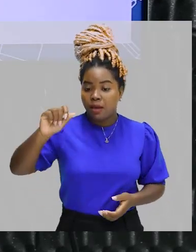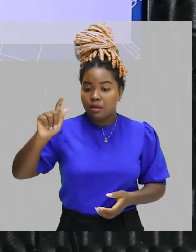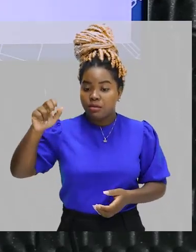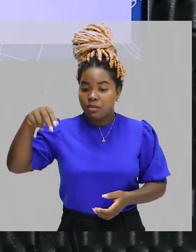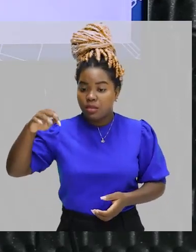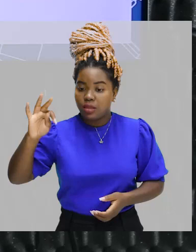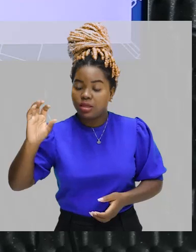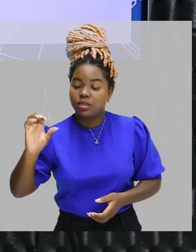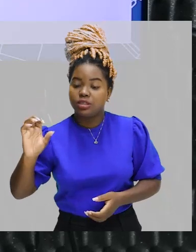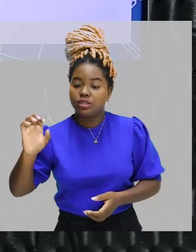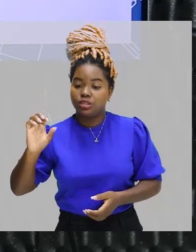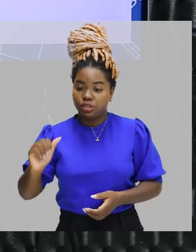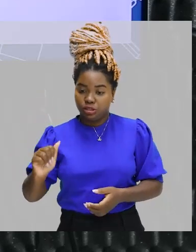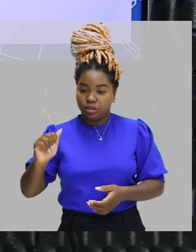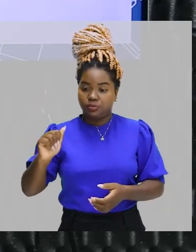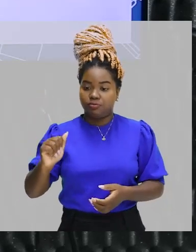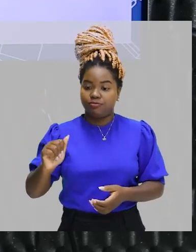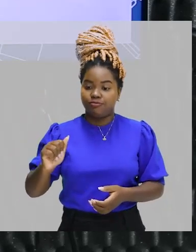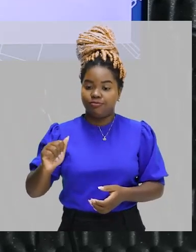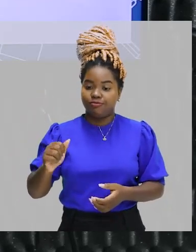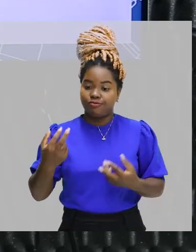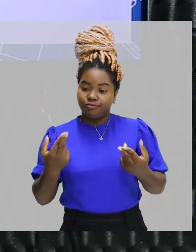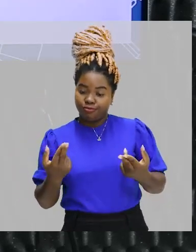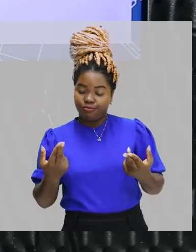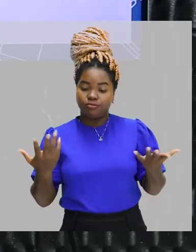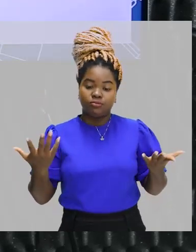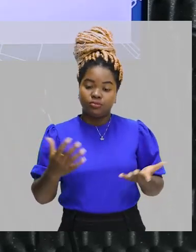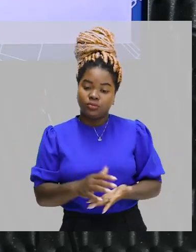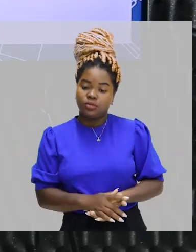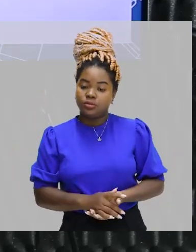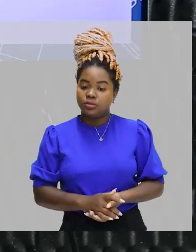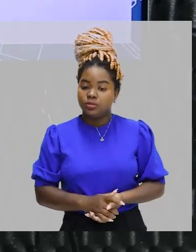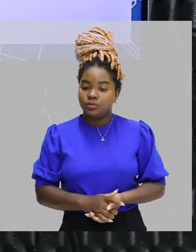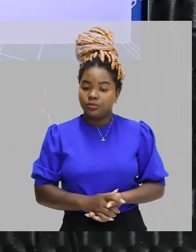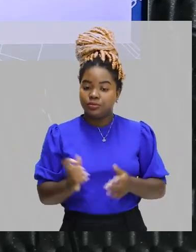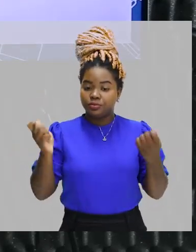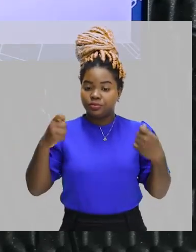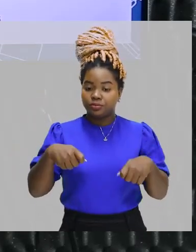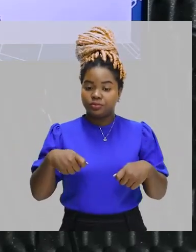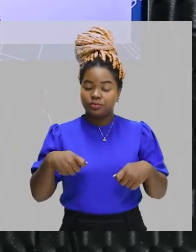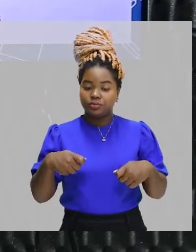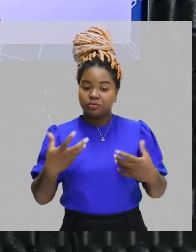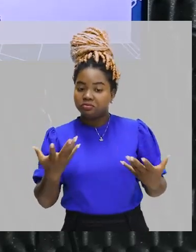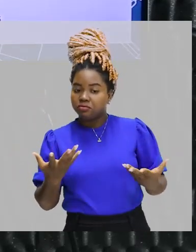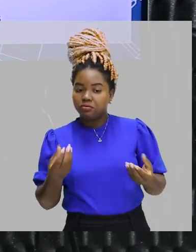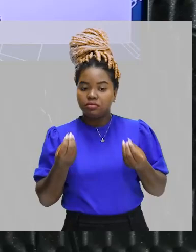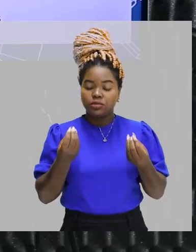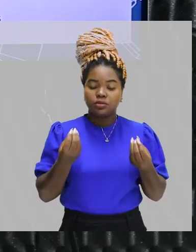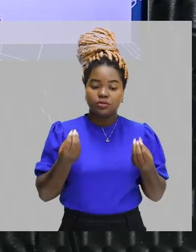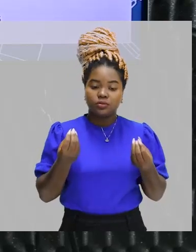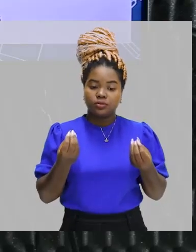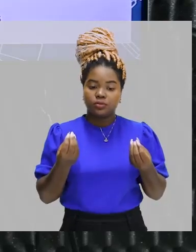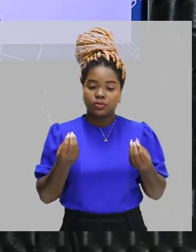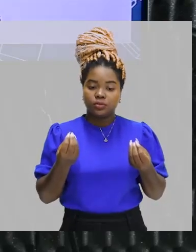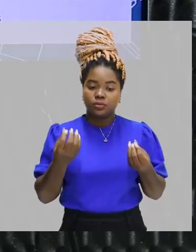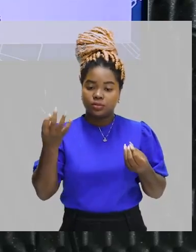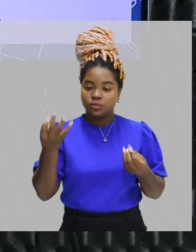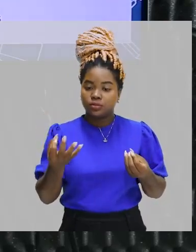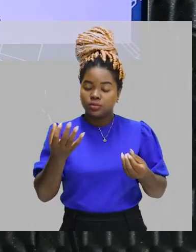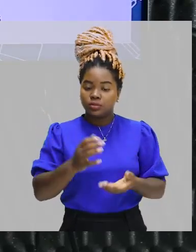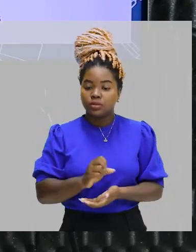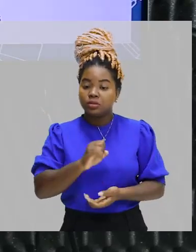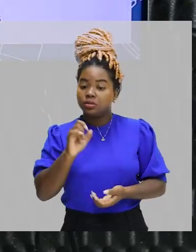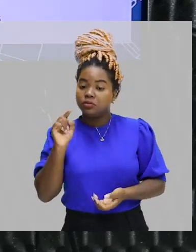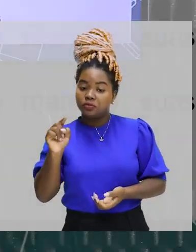atuam perpendicularmente à velocidade destas partículas, certo? Então podemos afirmar que qual delas estão corretas. Então, se